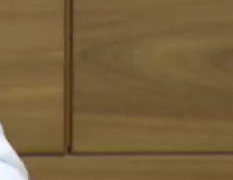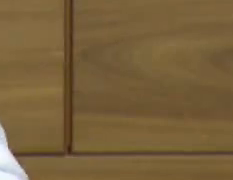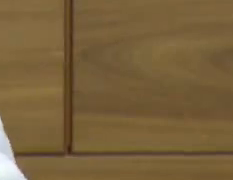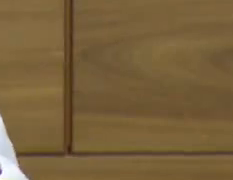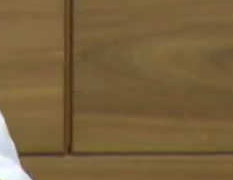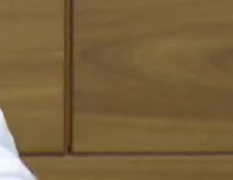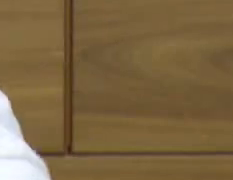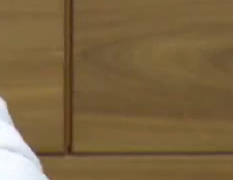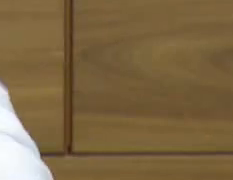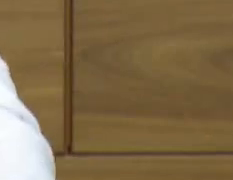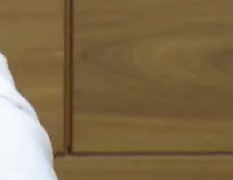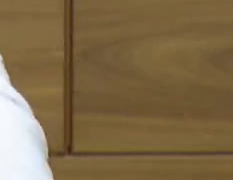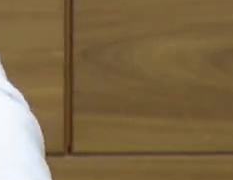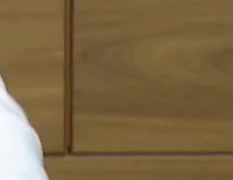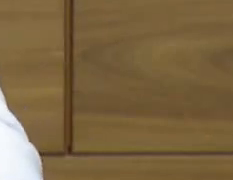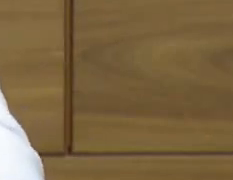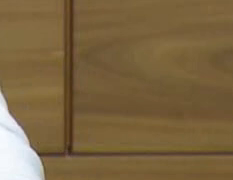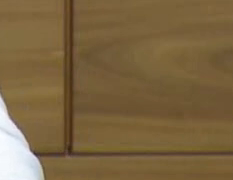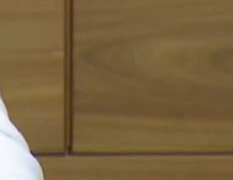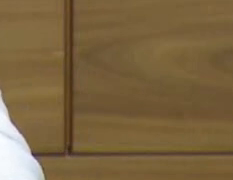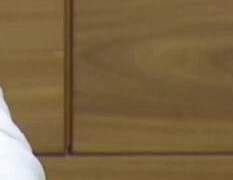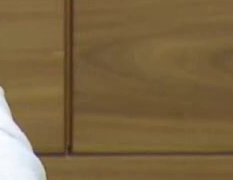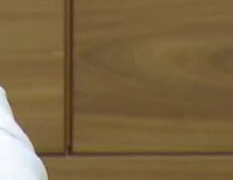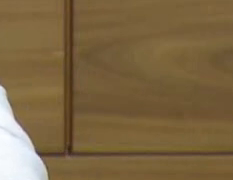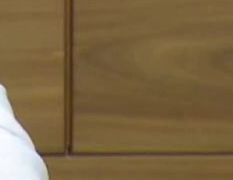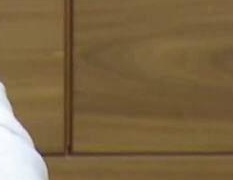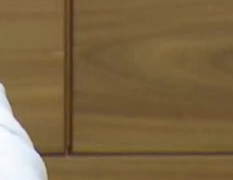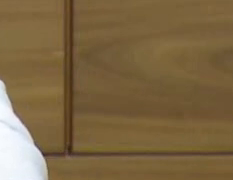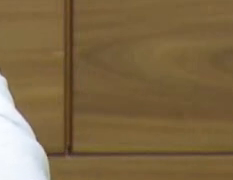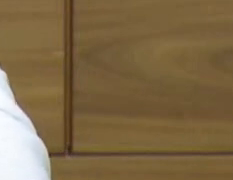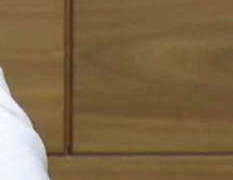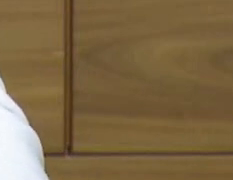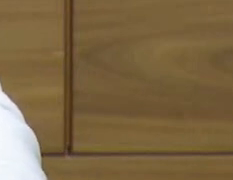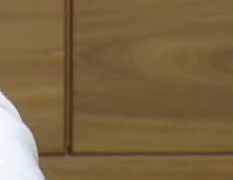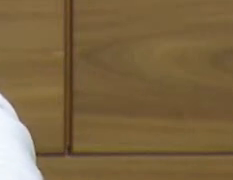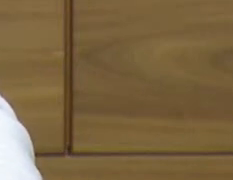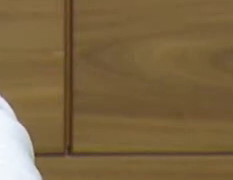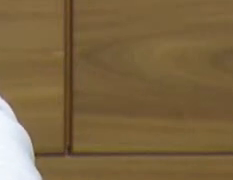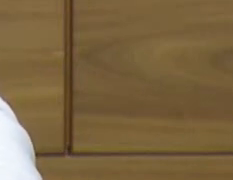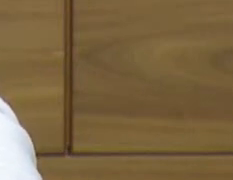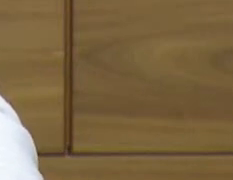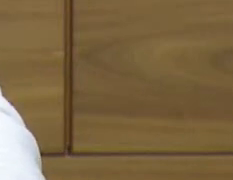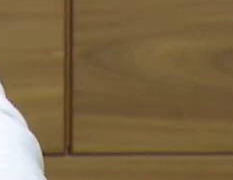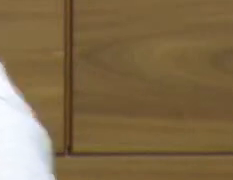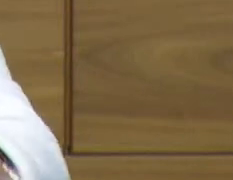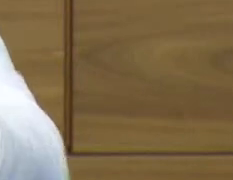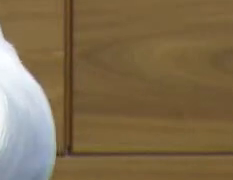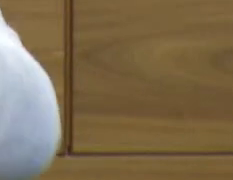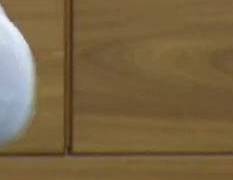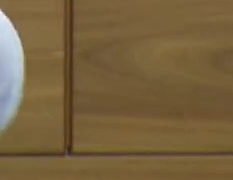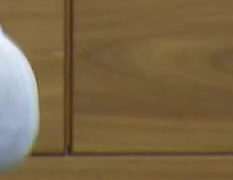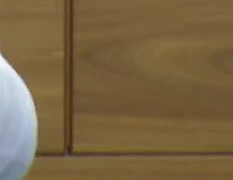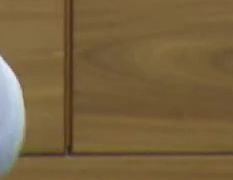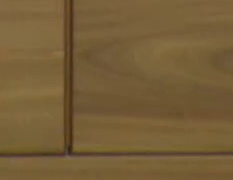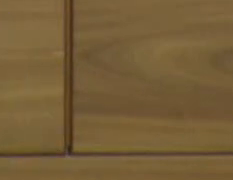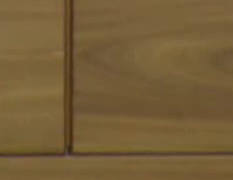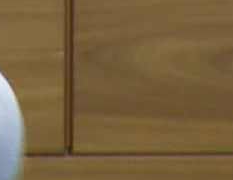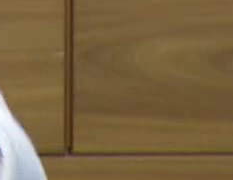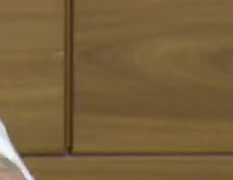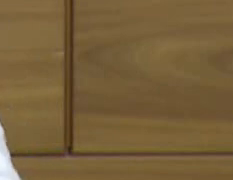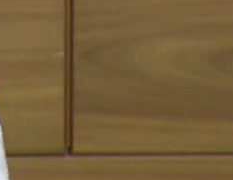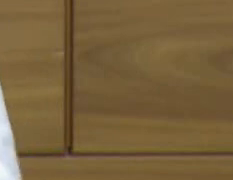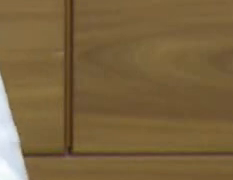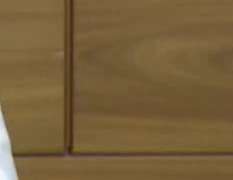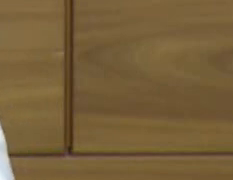resumo da situação com relação aos animais em Sorocaba, a gente vê que o Poder Legislativo se sensibilizou com a causa porque